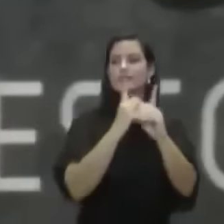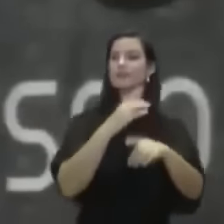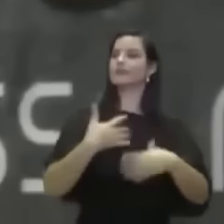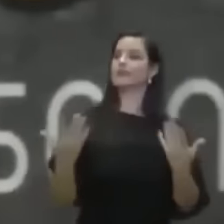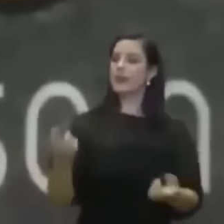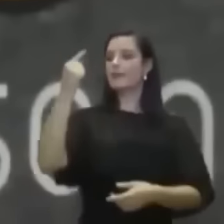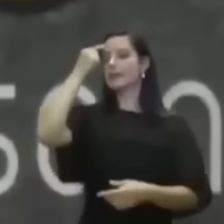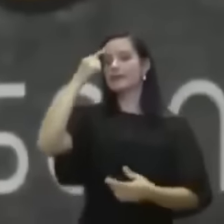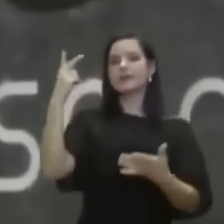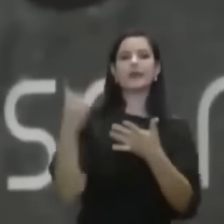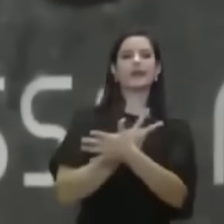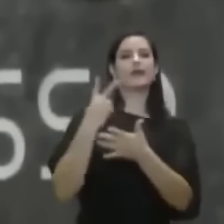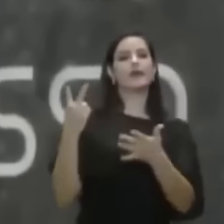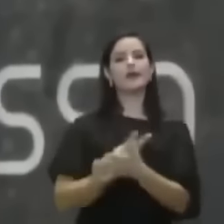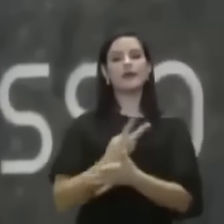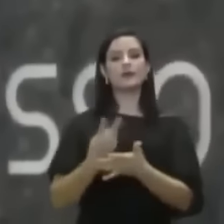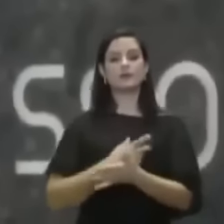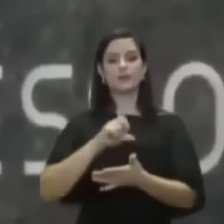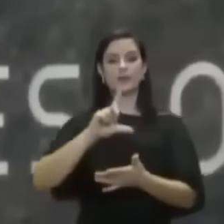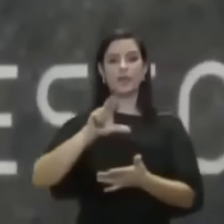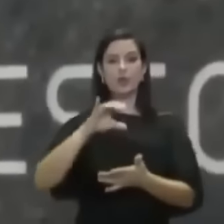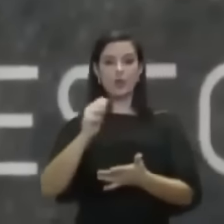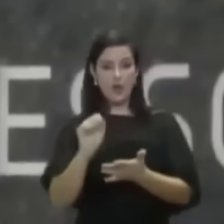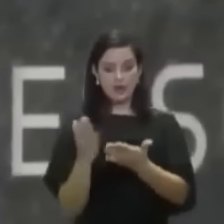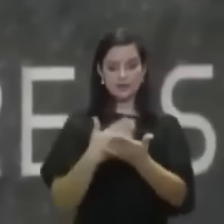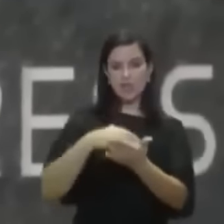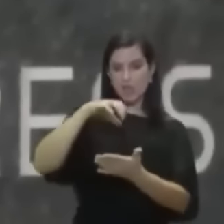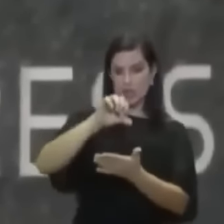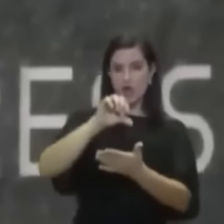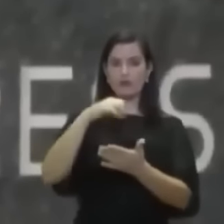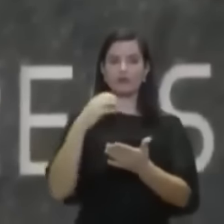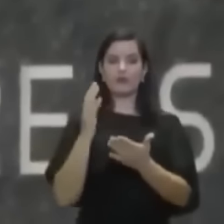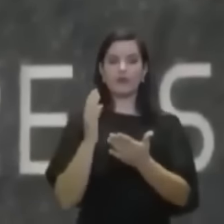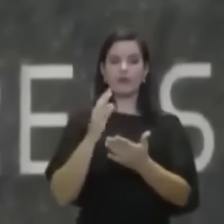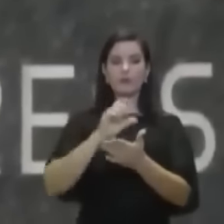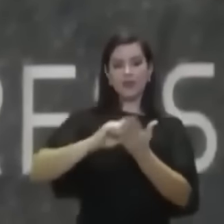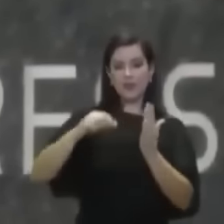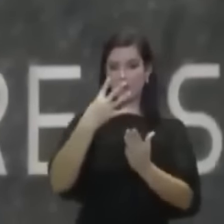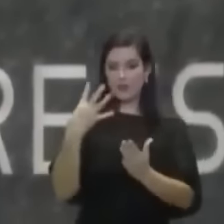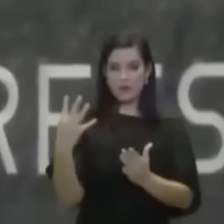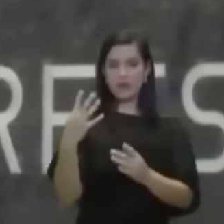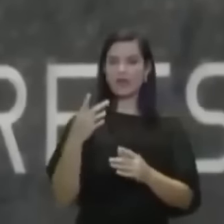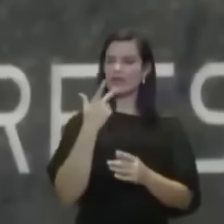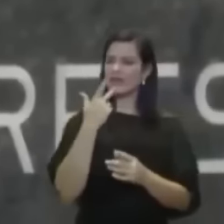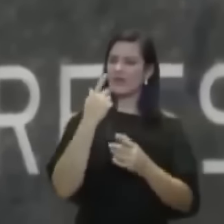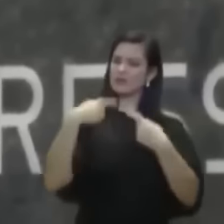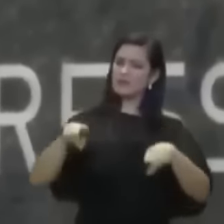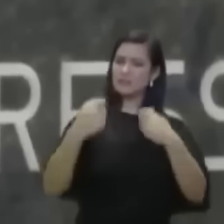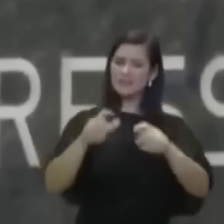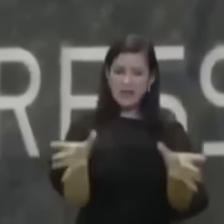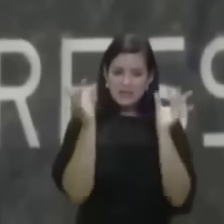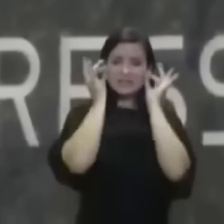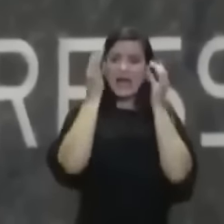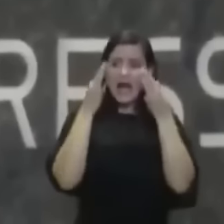esse pensamento, diz Lucas 9:44, que Jesus olha para os discípulos e diz: fixai nos vossos ouvidos as seguintes